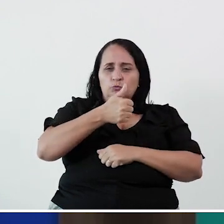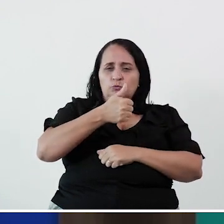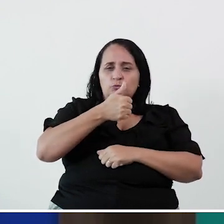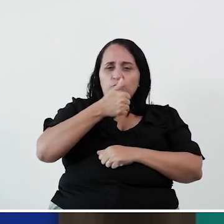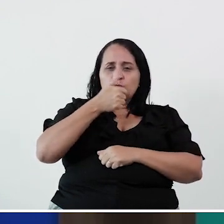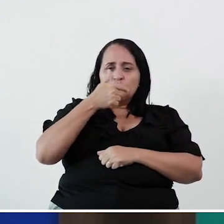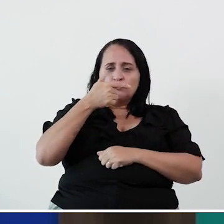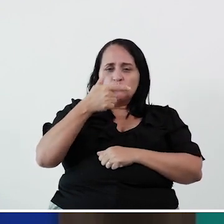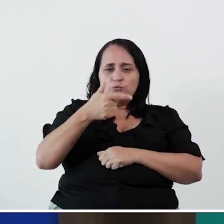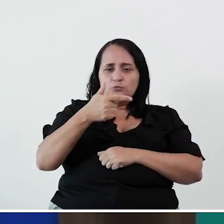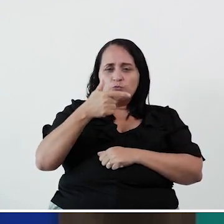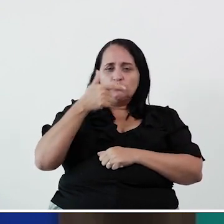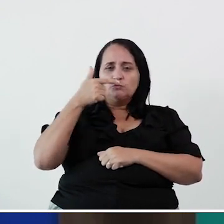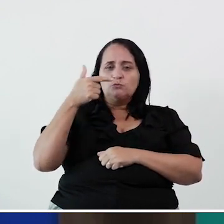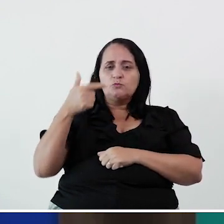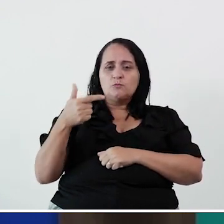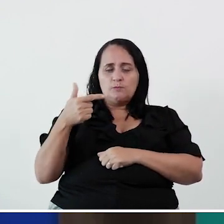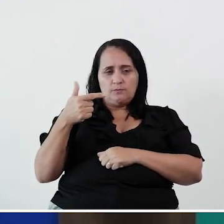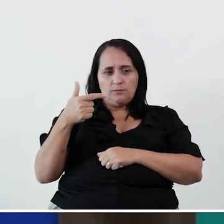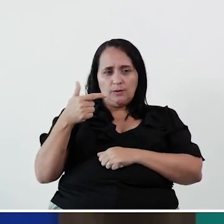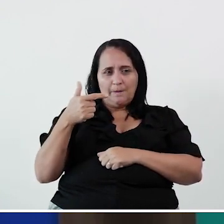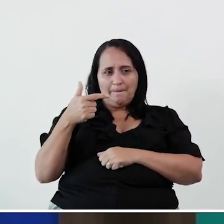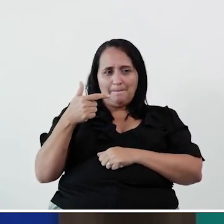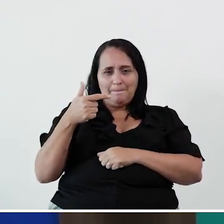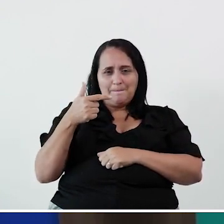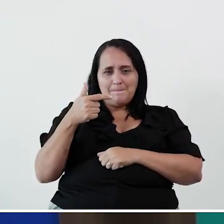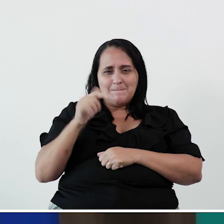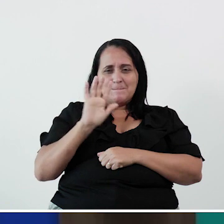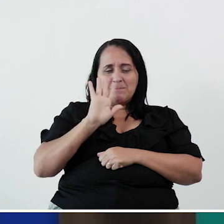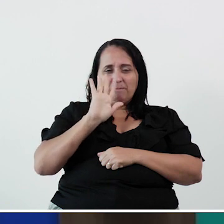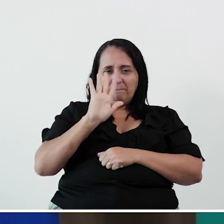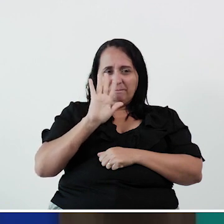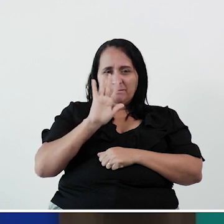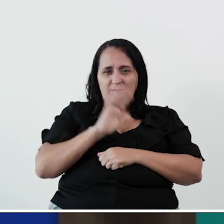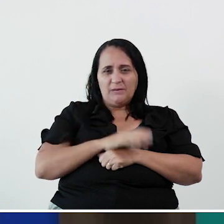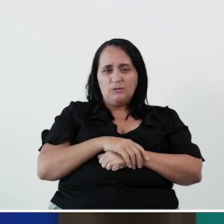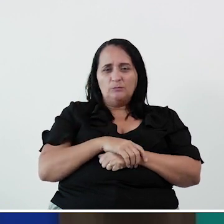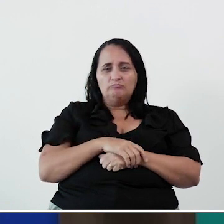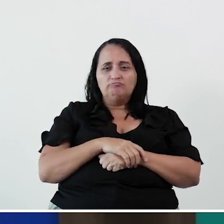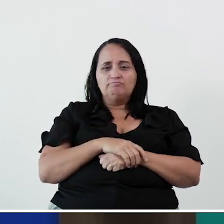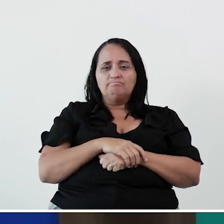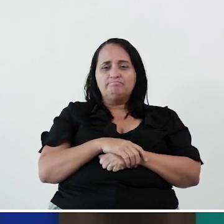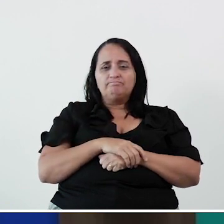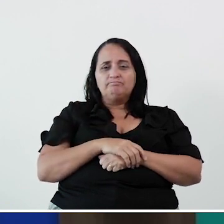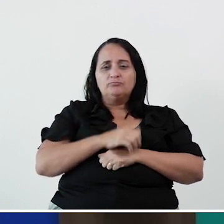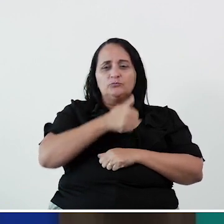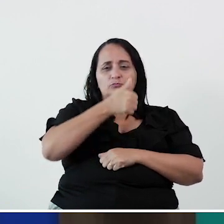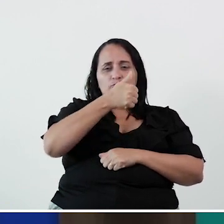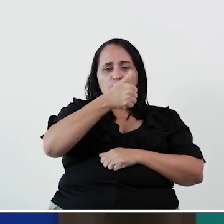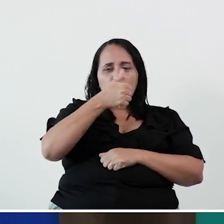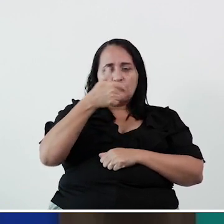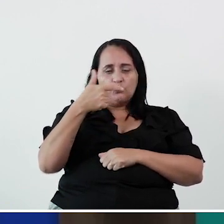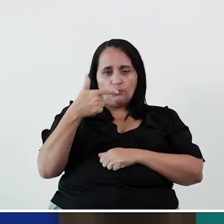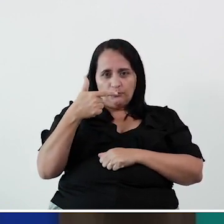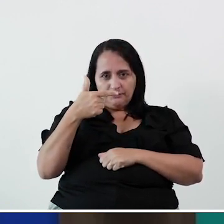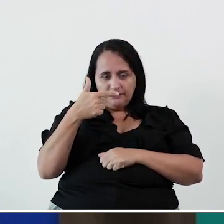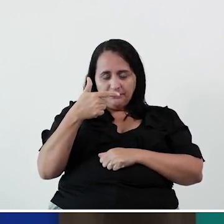1 até o primeiro algarismo do período. Perfeito. Colocar o tracinho